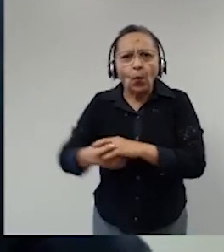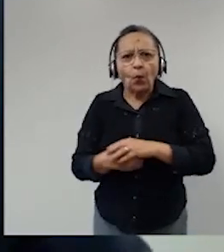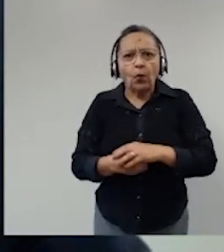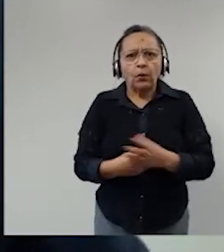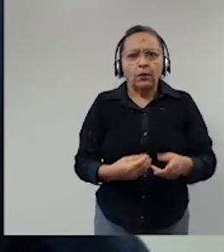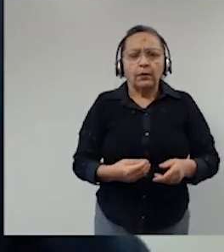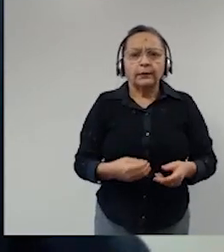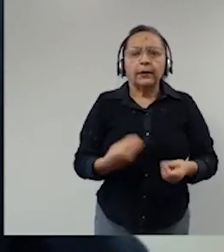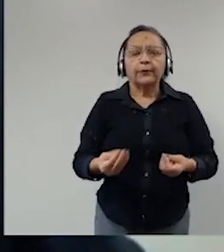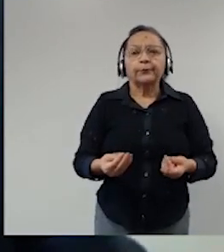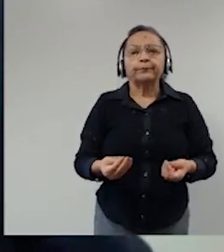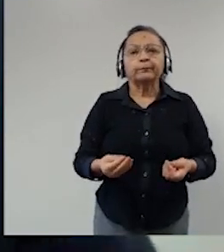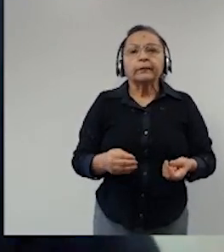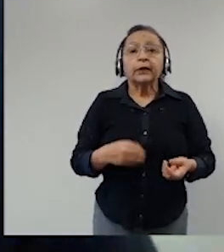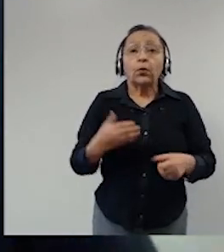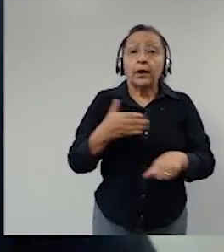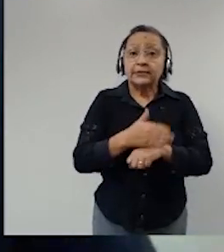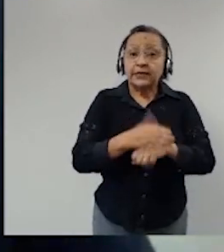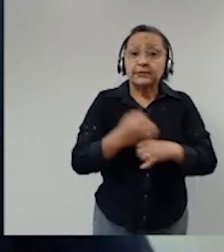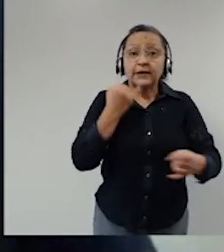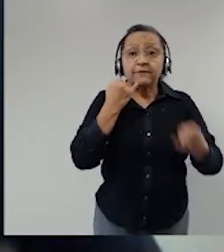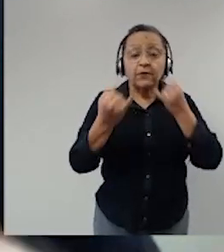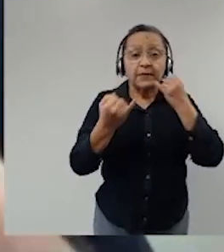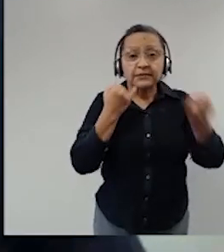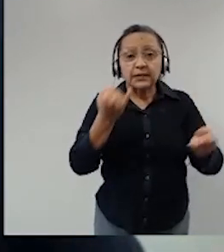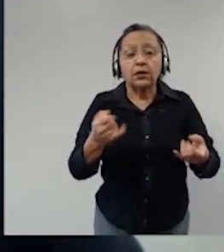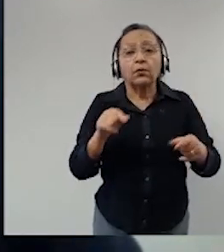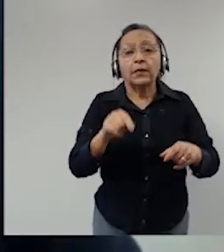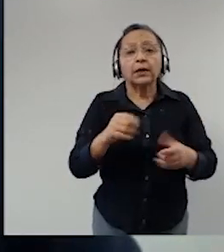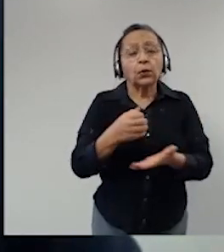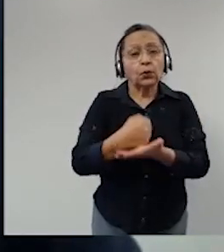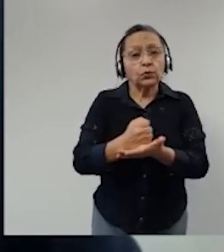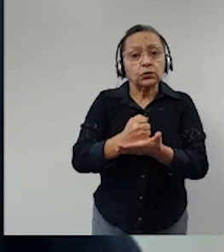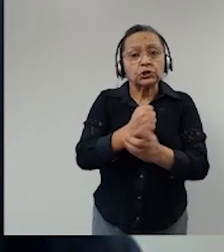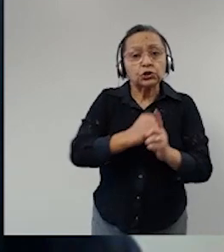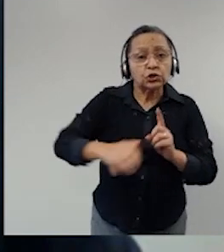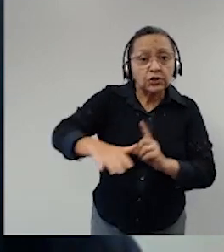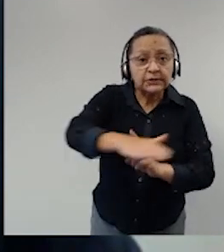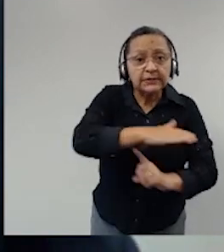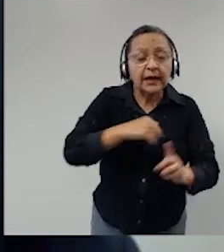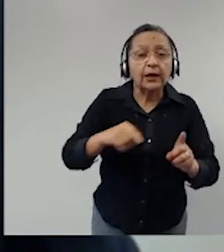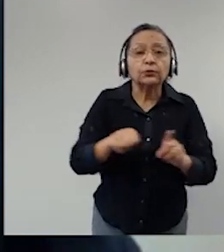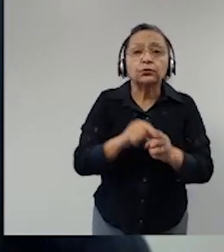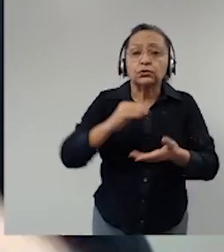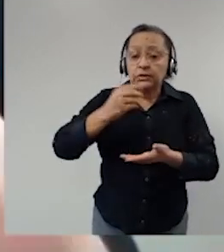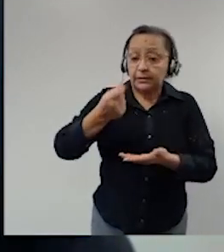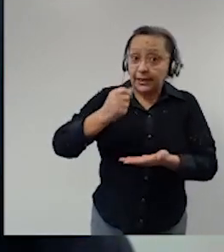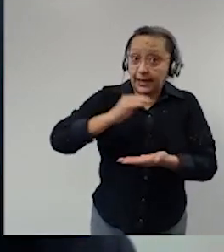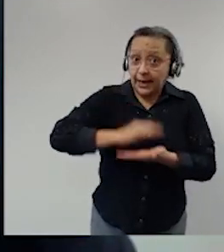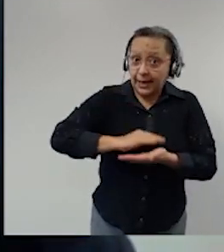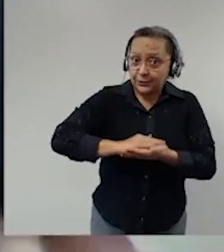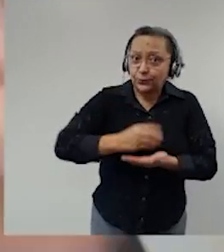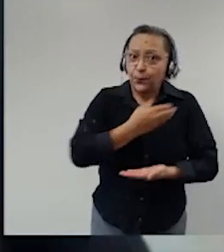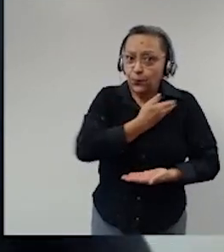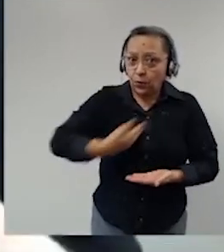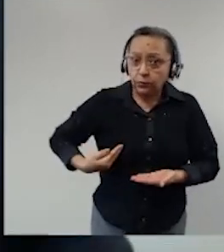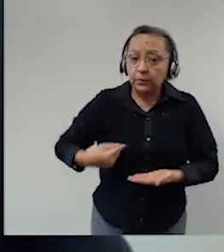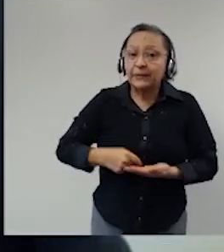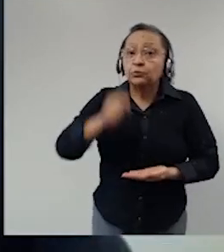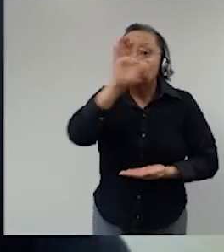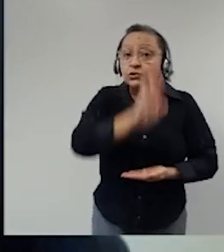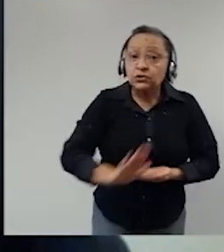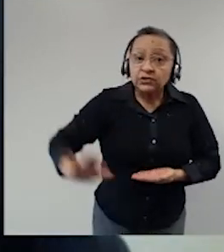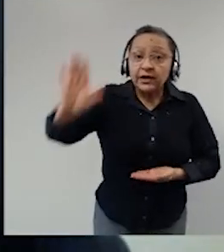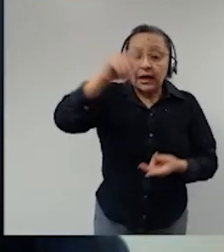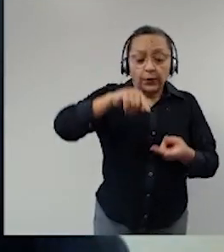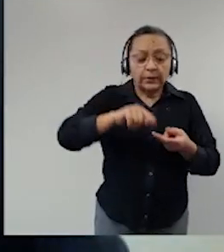né? Então, o acesso à informação para o controle social dos gastos públicos, em geral, e para o